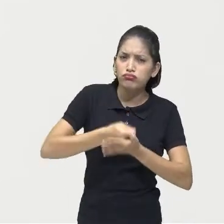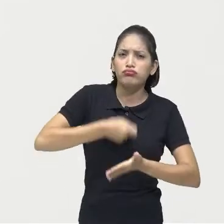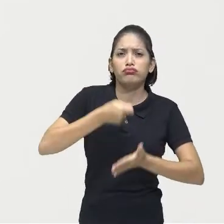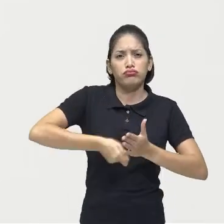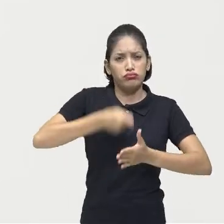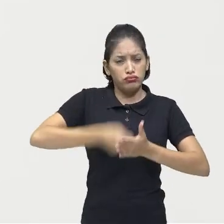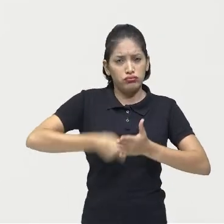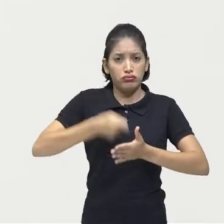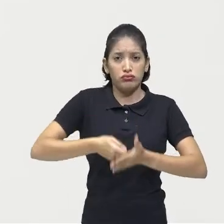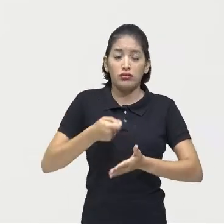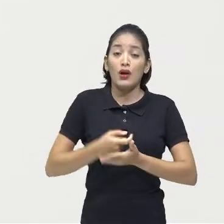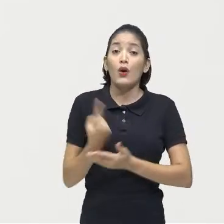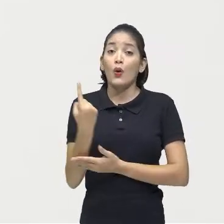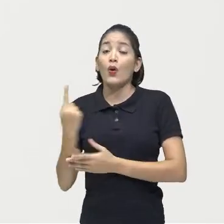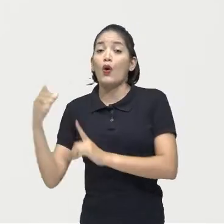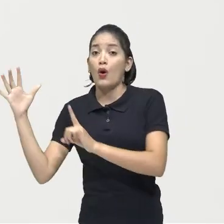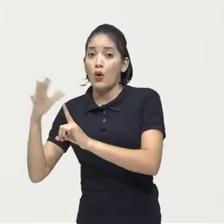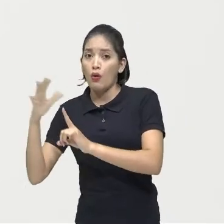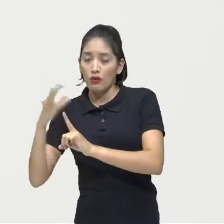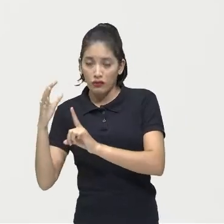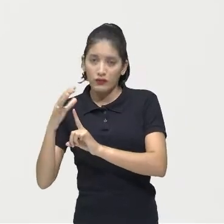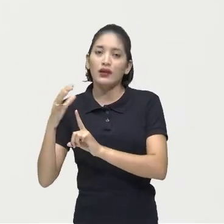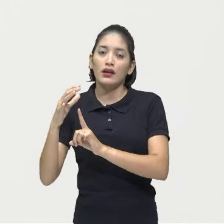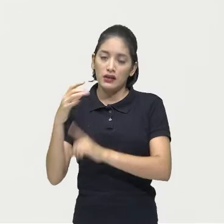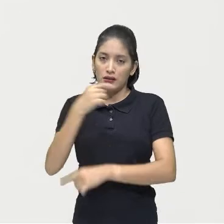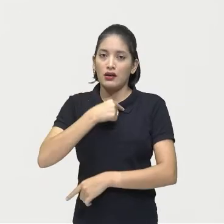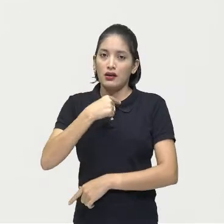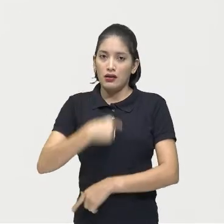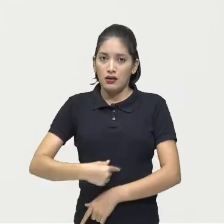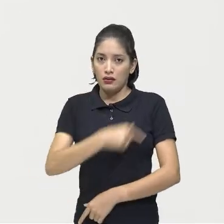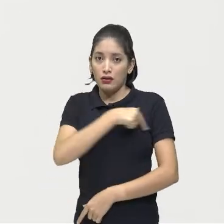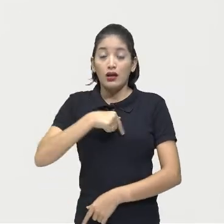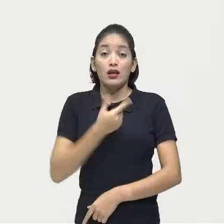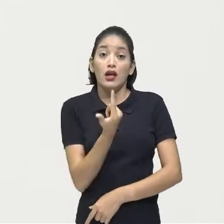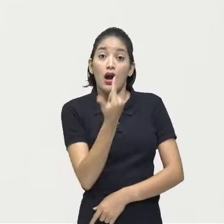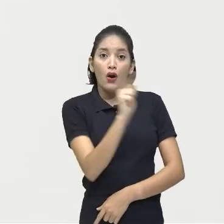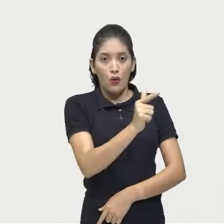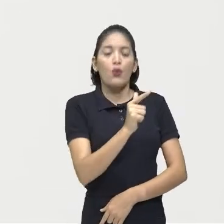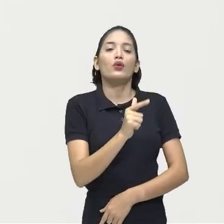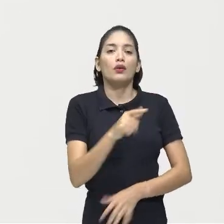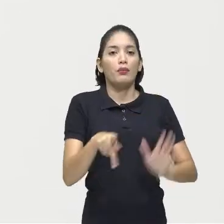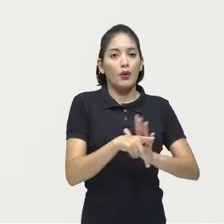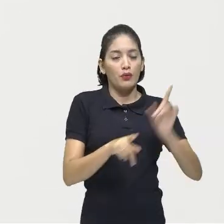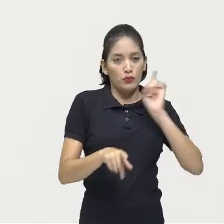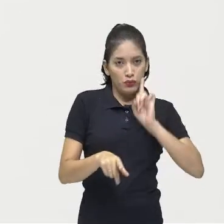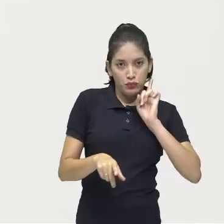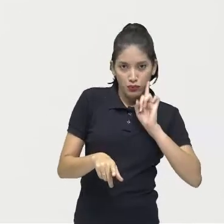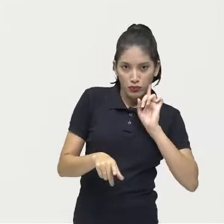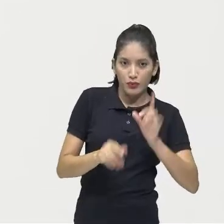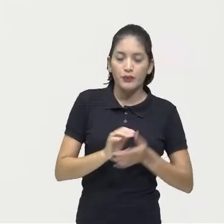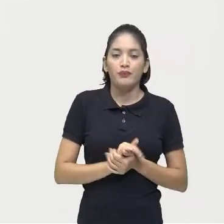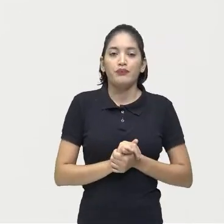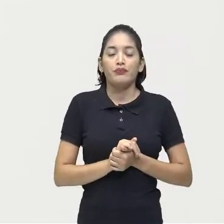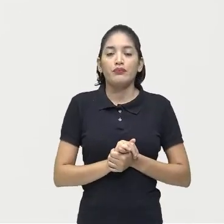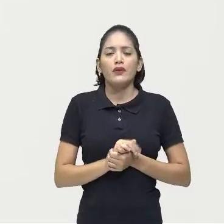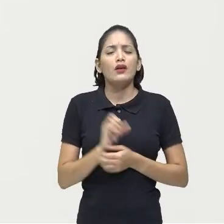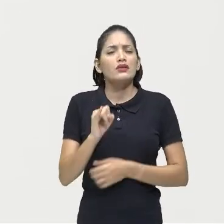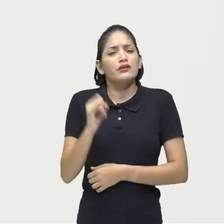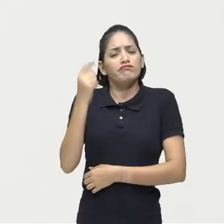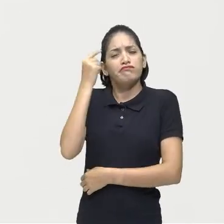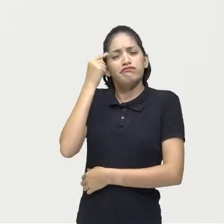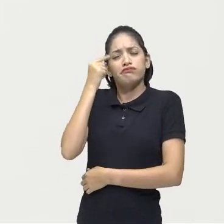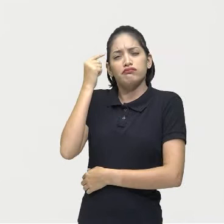ali pela União Soviética, né? E o outro pelos Estados Unidos. Aí a gente tem dentro dessa regionalização, se a gente for parar